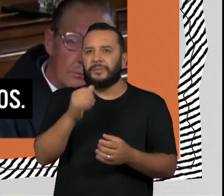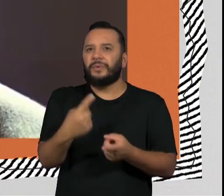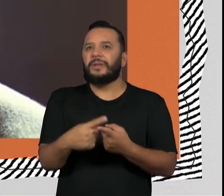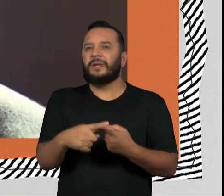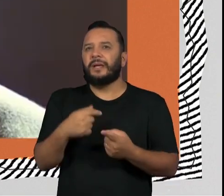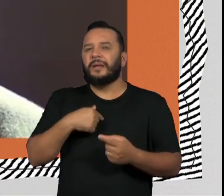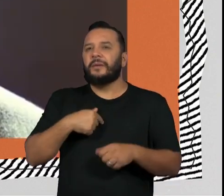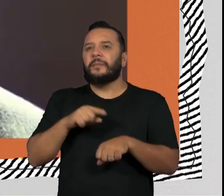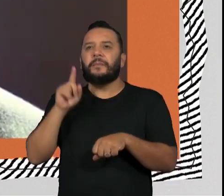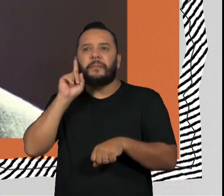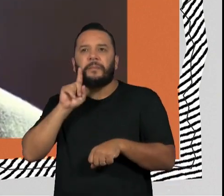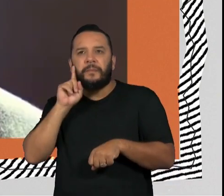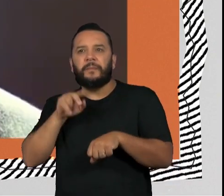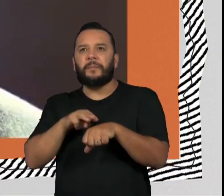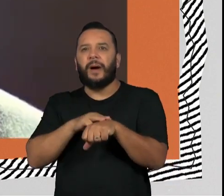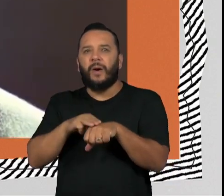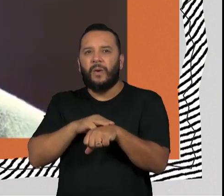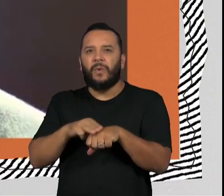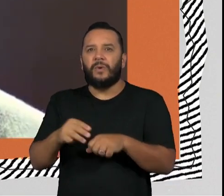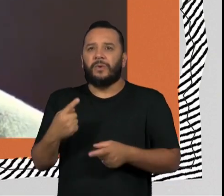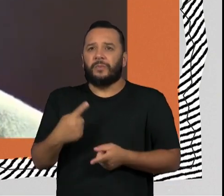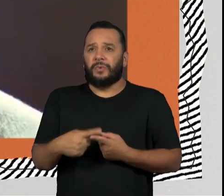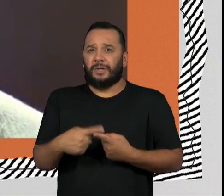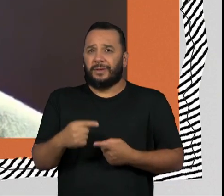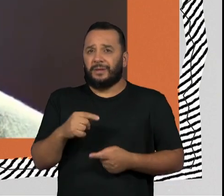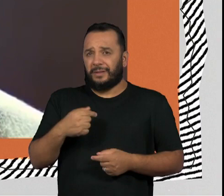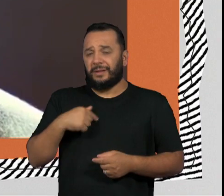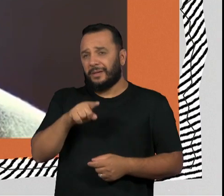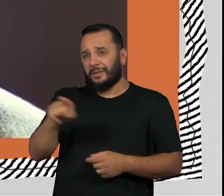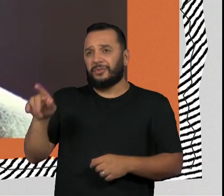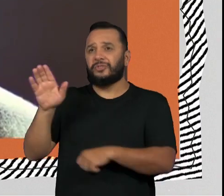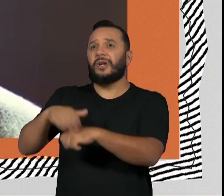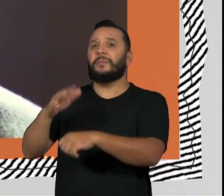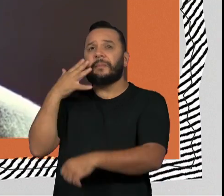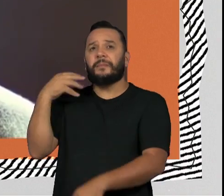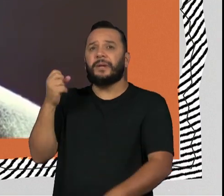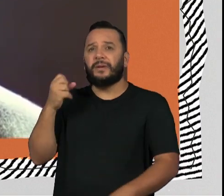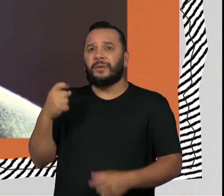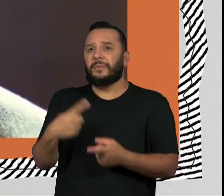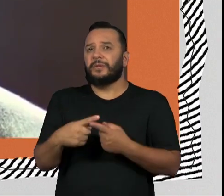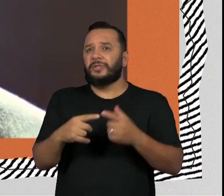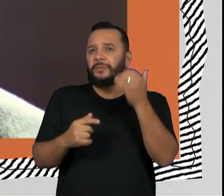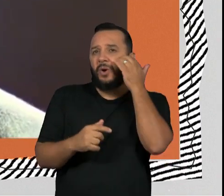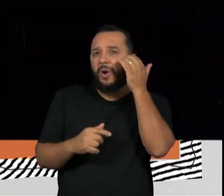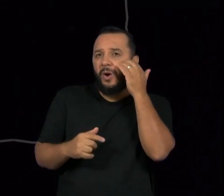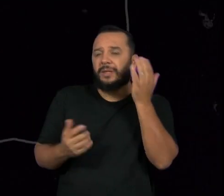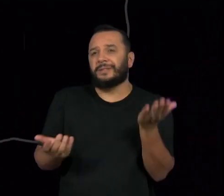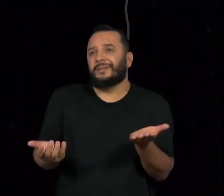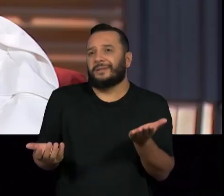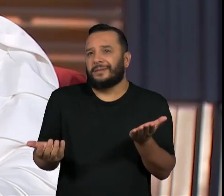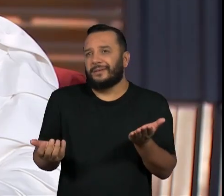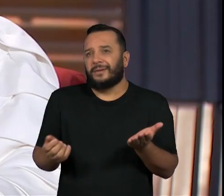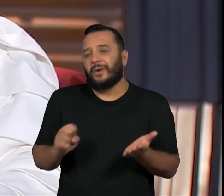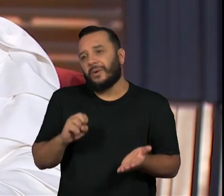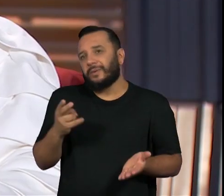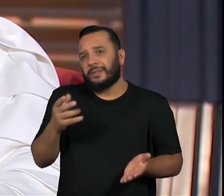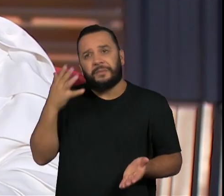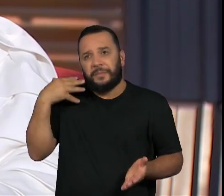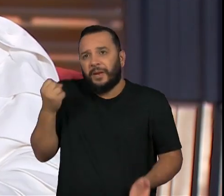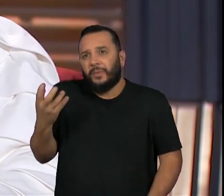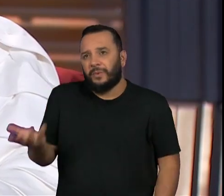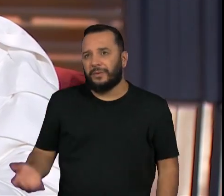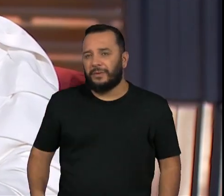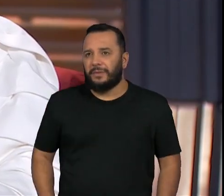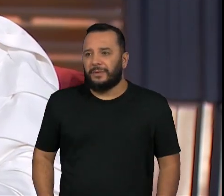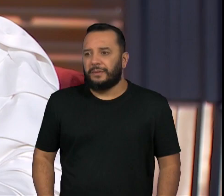black. Why do you call yourselves white? You people are more pink than white. Como um país